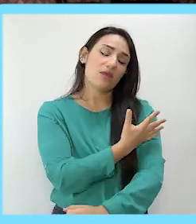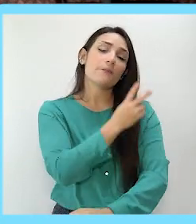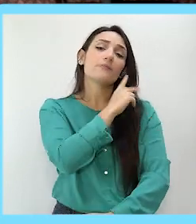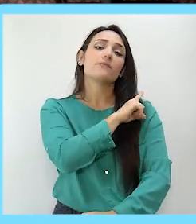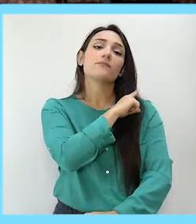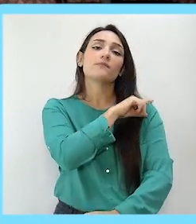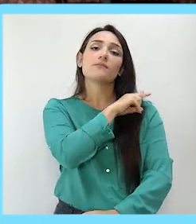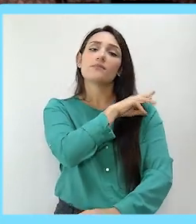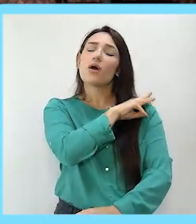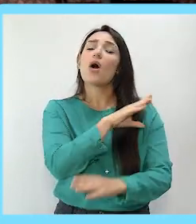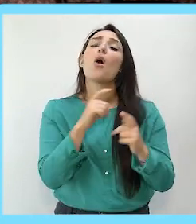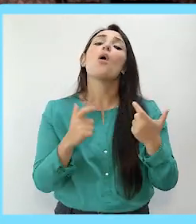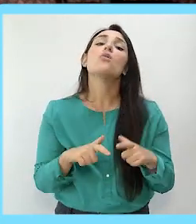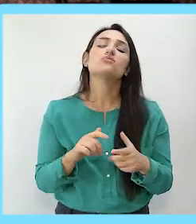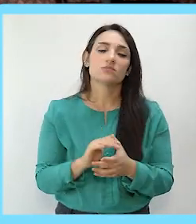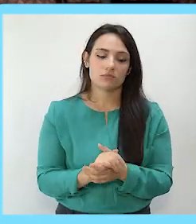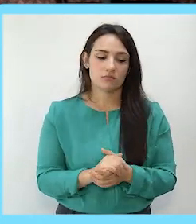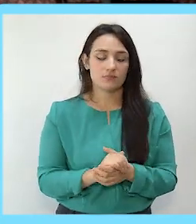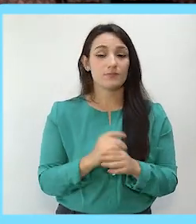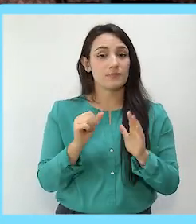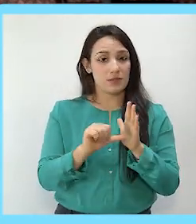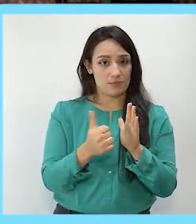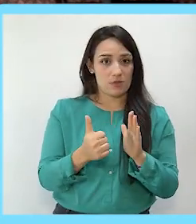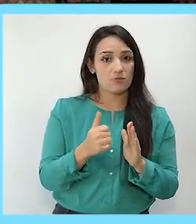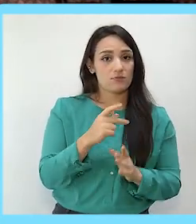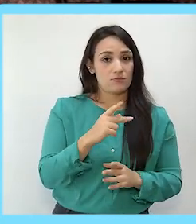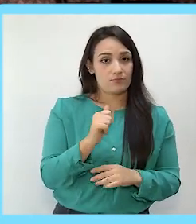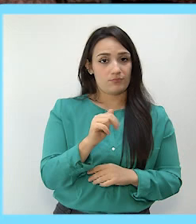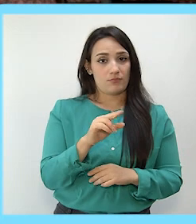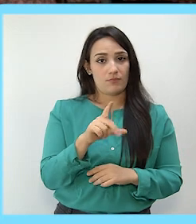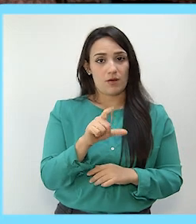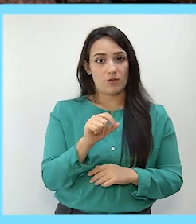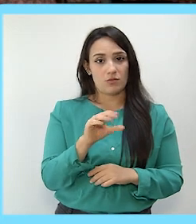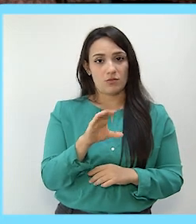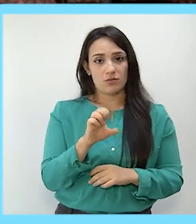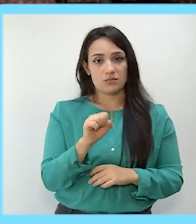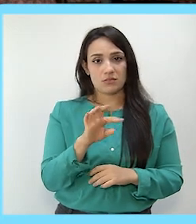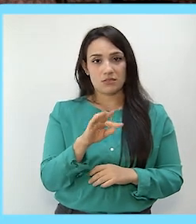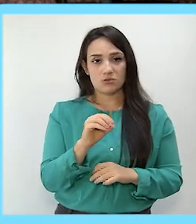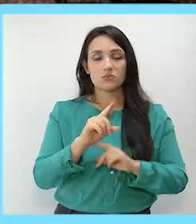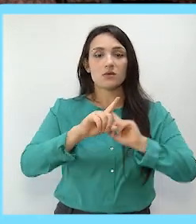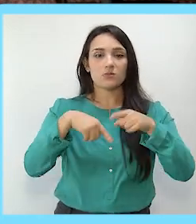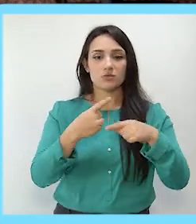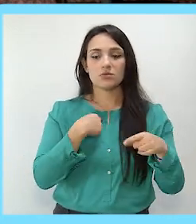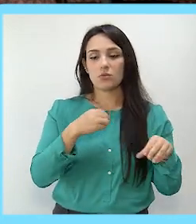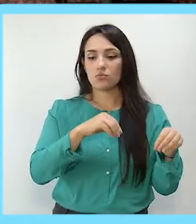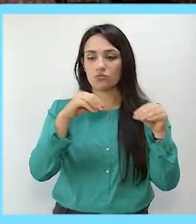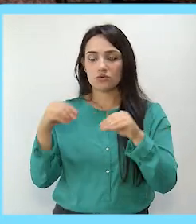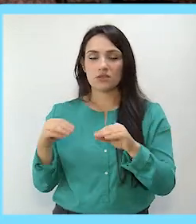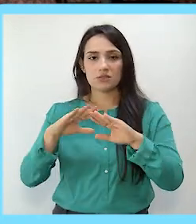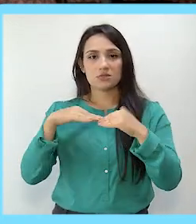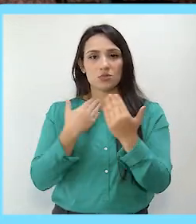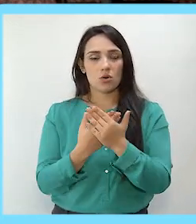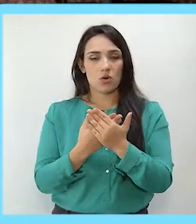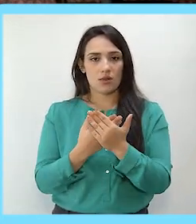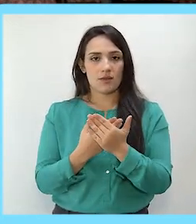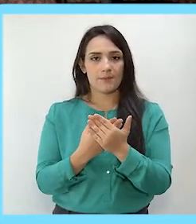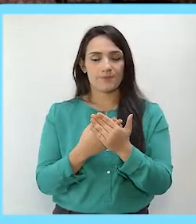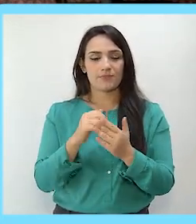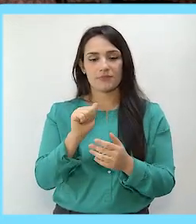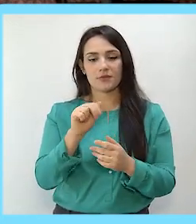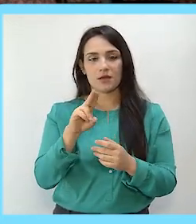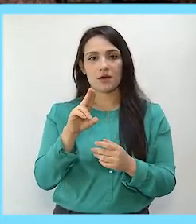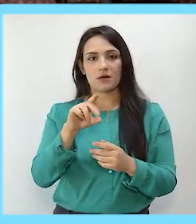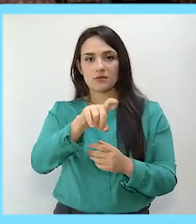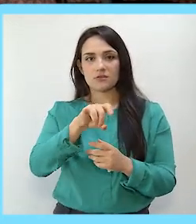Sim, eu Paulo VI, né? Até foi o começo. Aí depois eu fui para o Auxiliadora e depois na